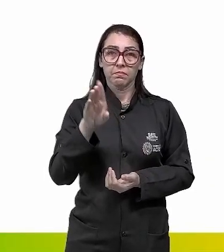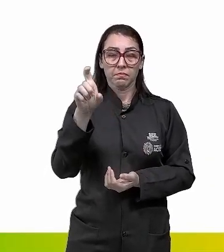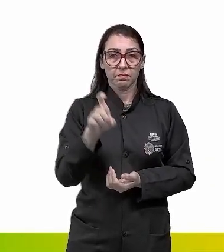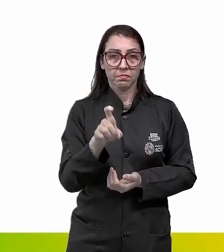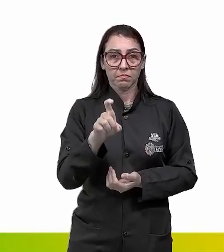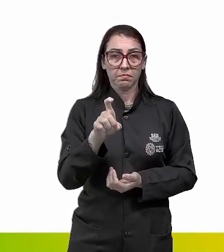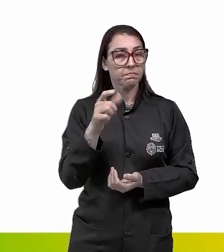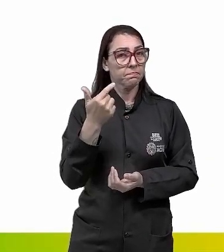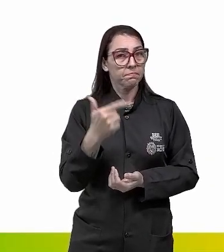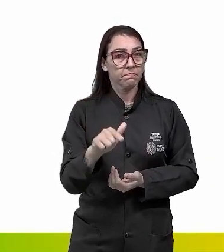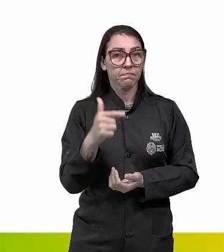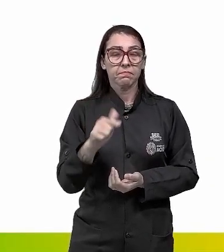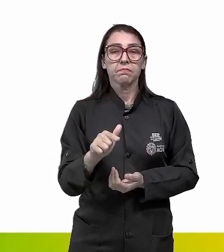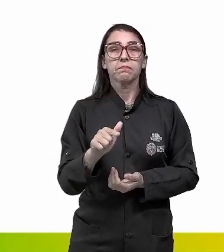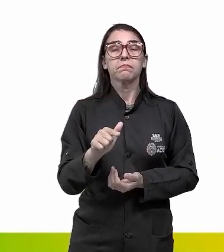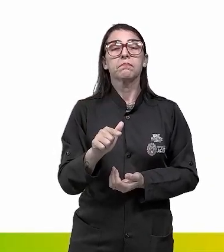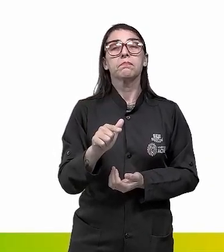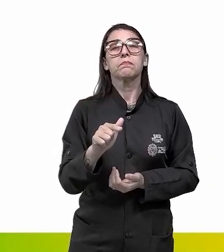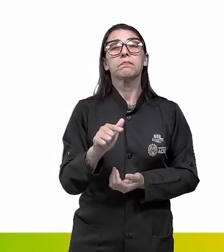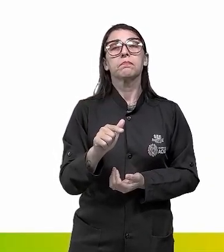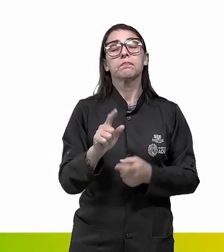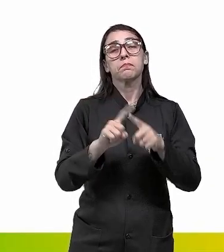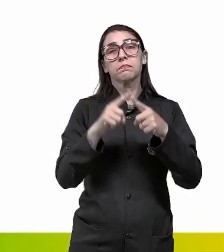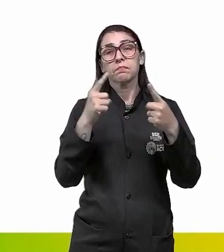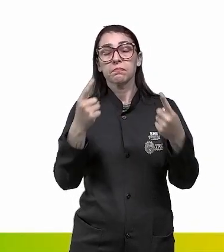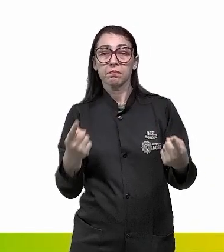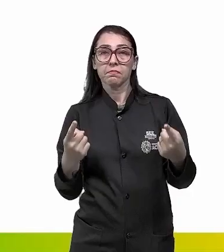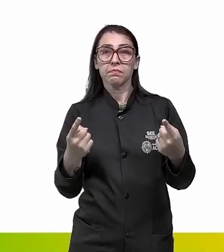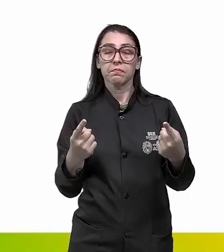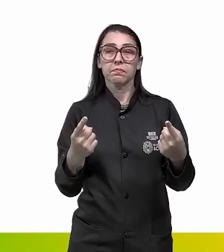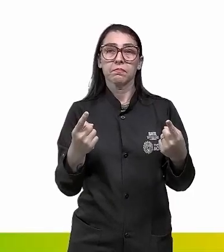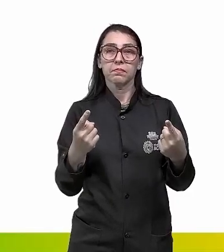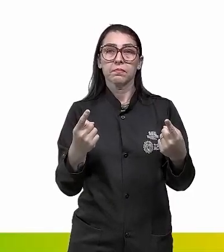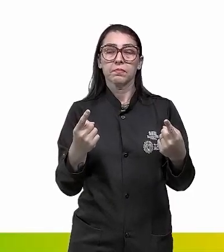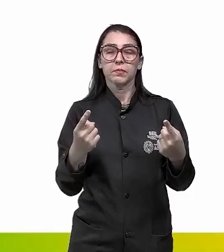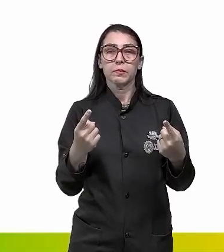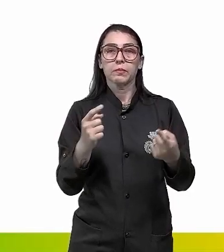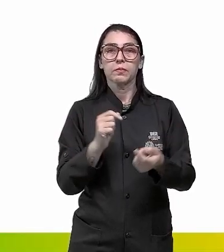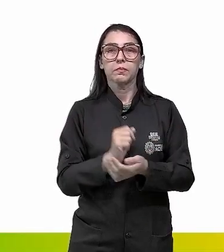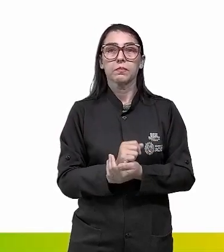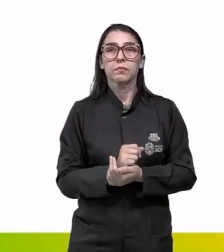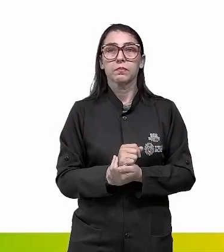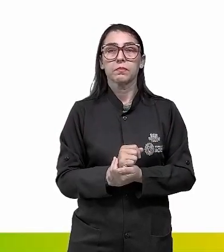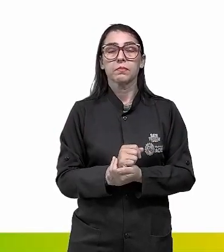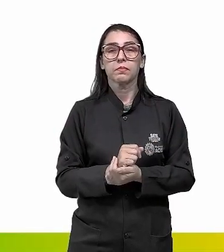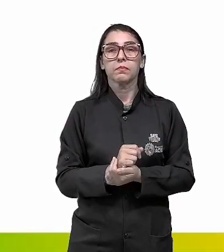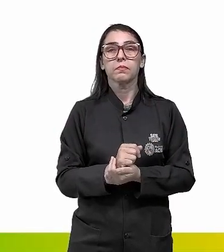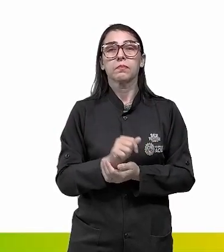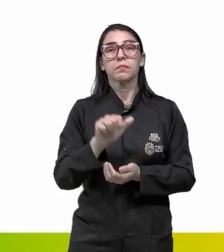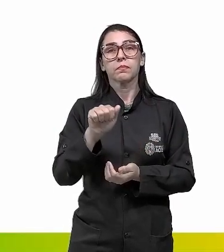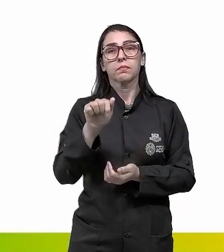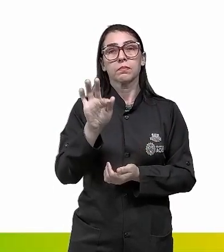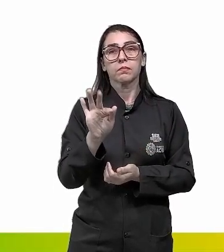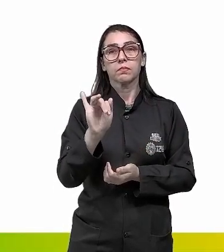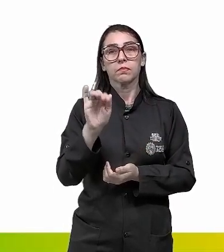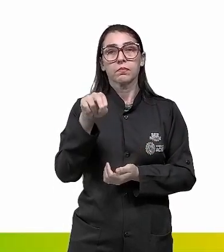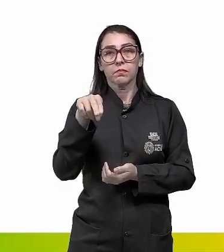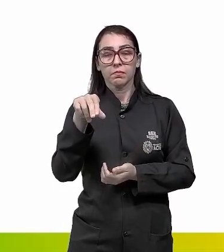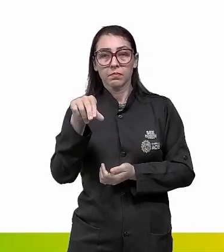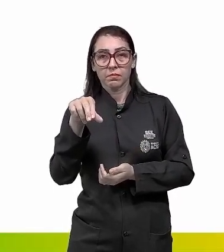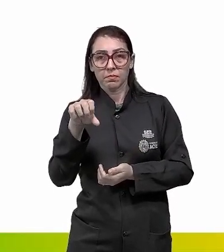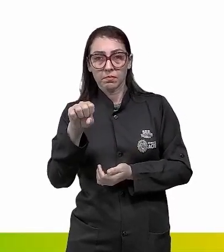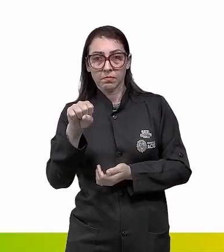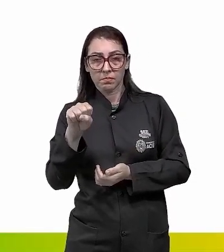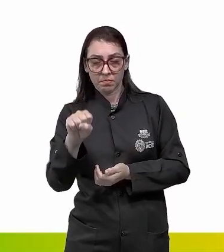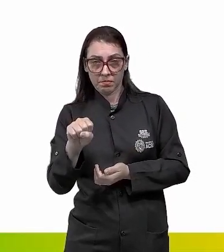eu não vou ter mais uma função quadrática, mas sim uma função afim. Eu posso ter uma função afim. A função afim não pode ser um